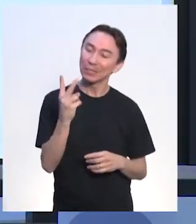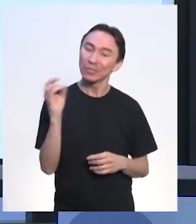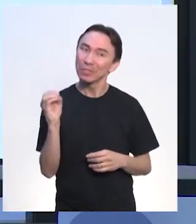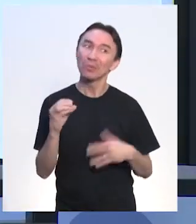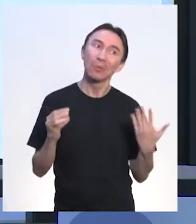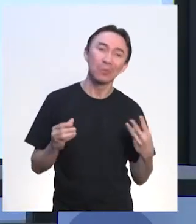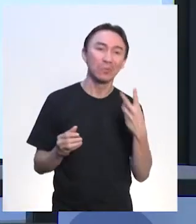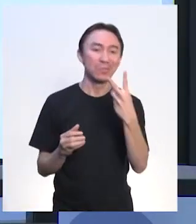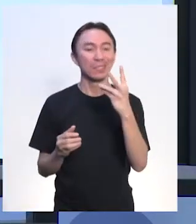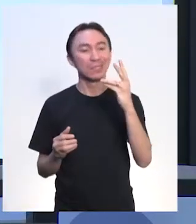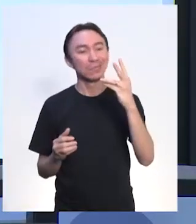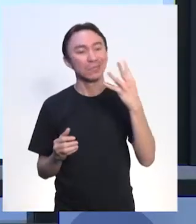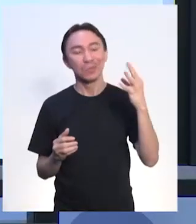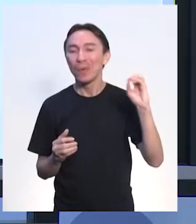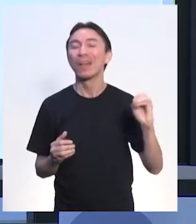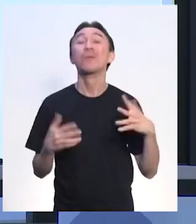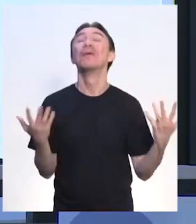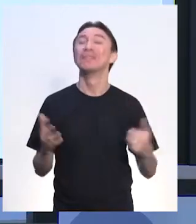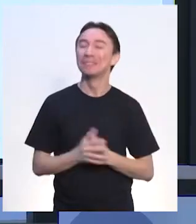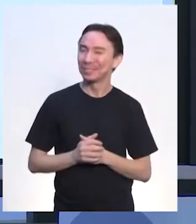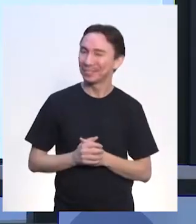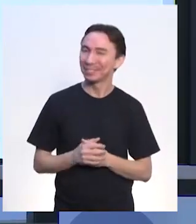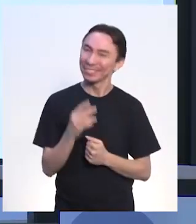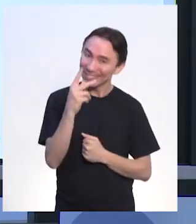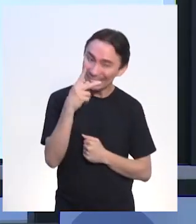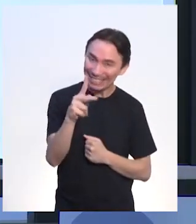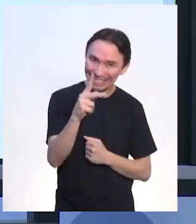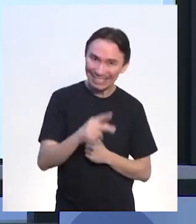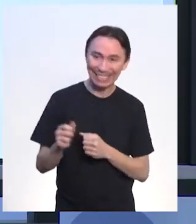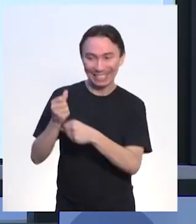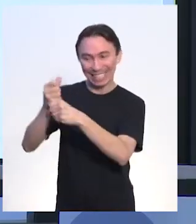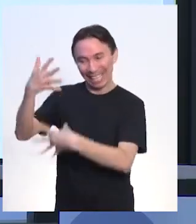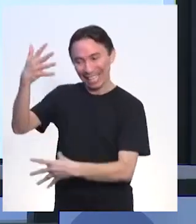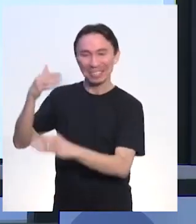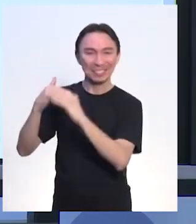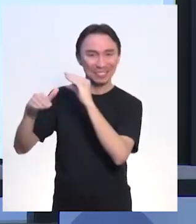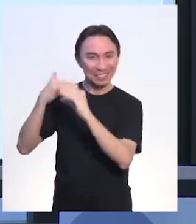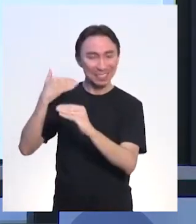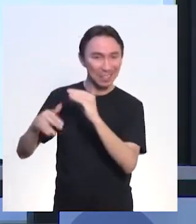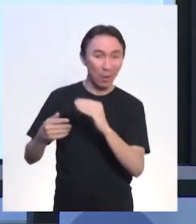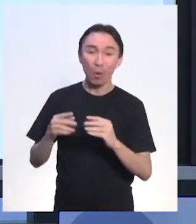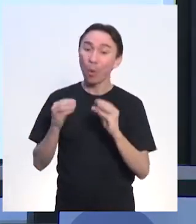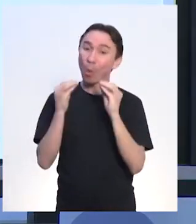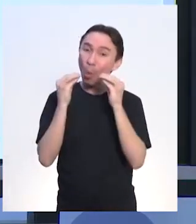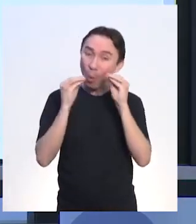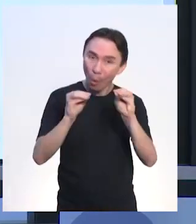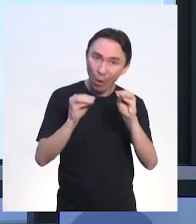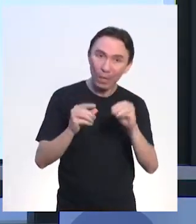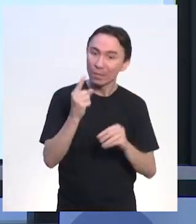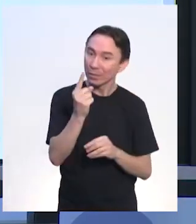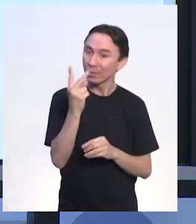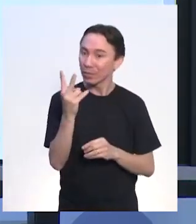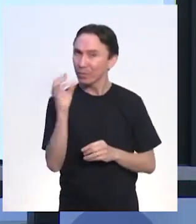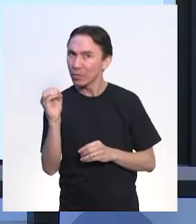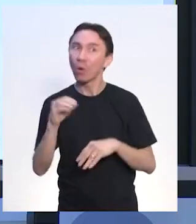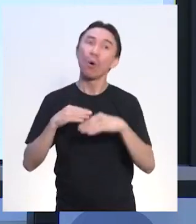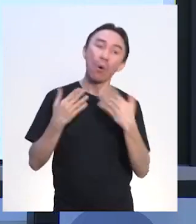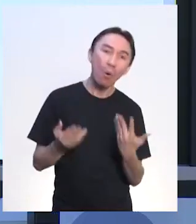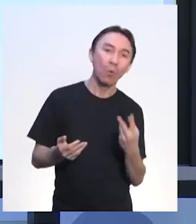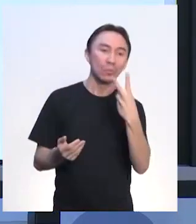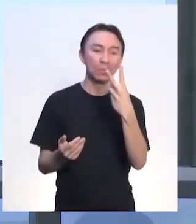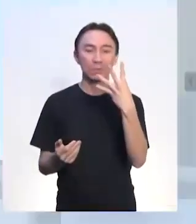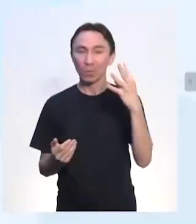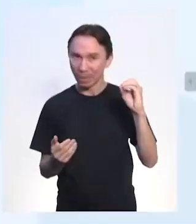Muito bem. Você que está aí no chat, que colocou 120 ou 240, presta atenção aqui comigo, hein? Eu estou vendo que você está